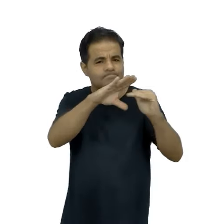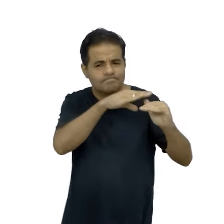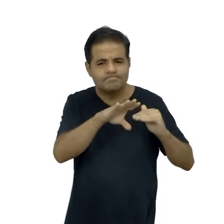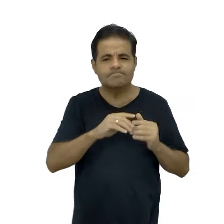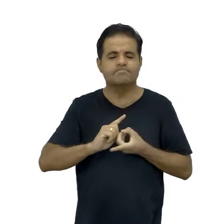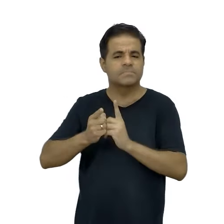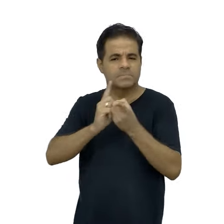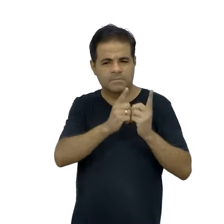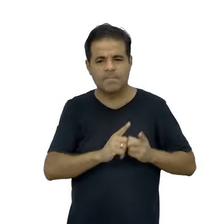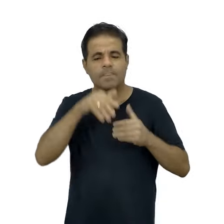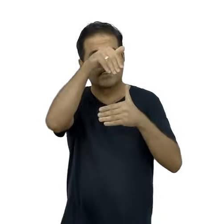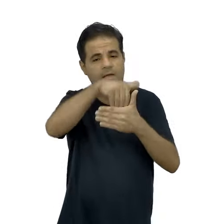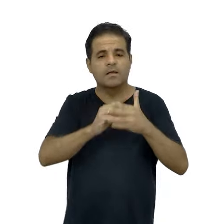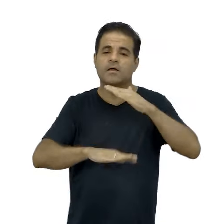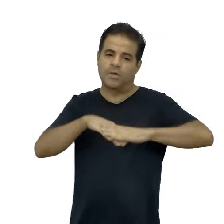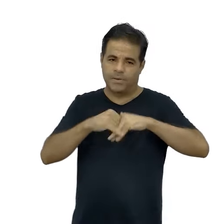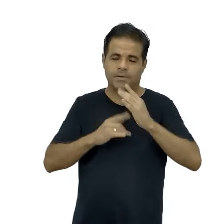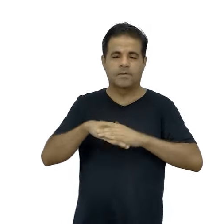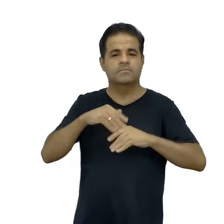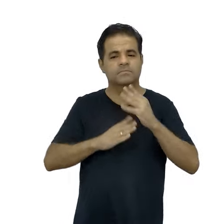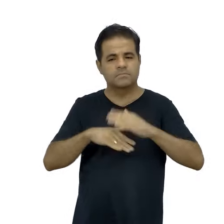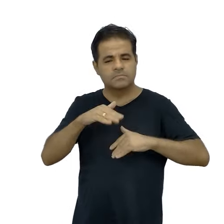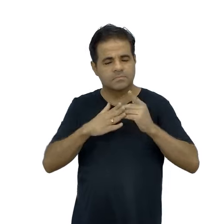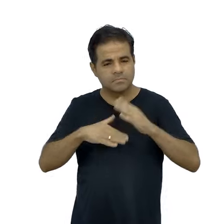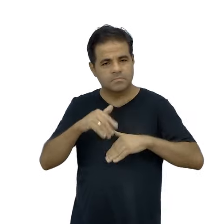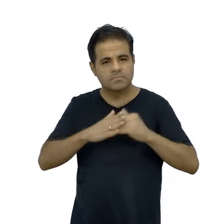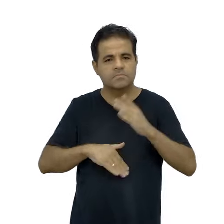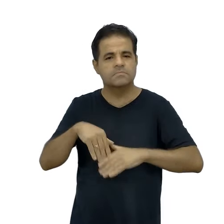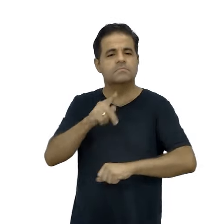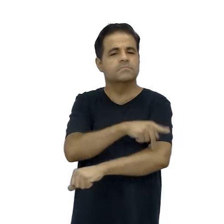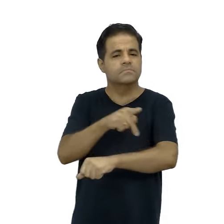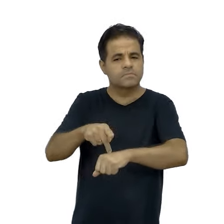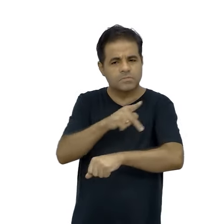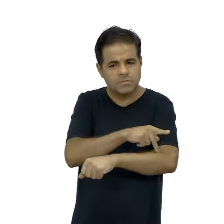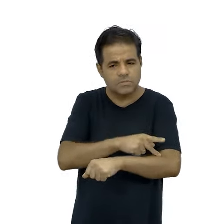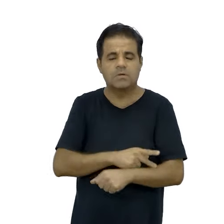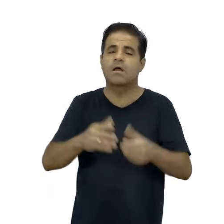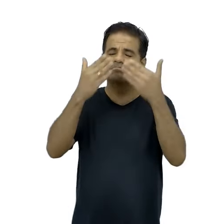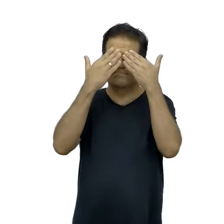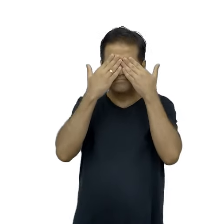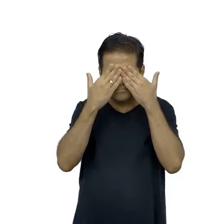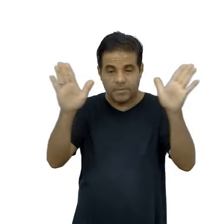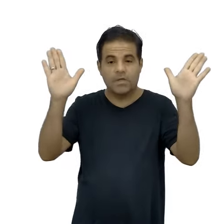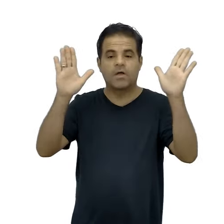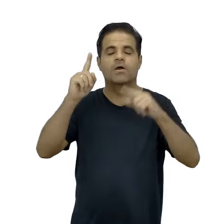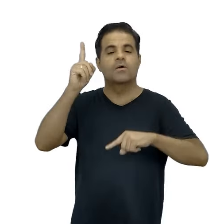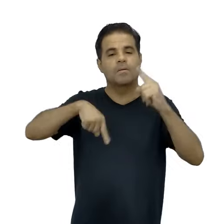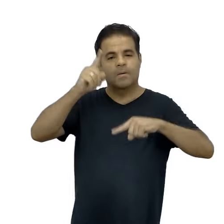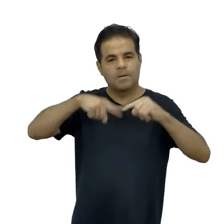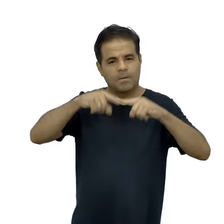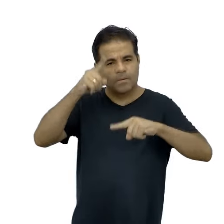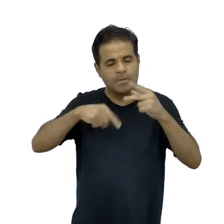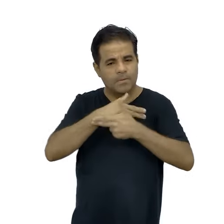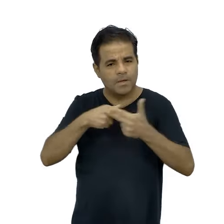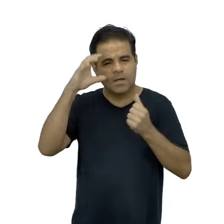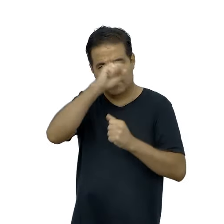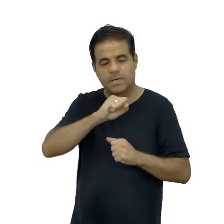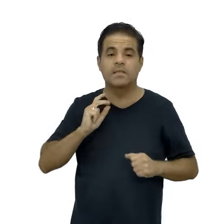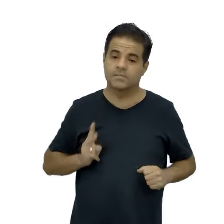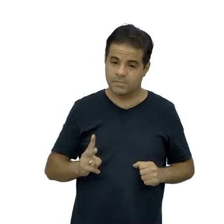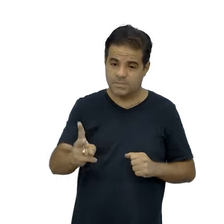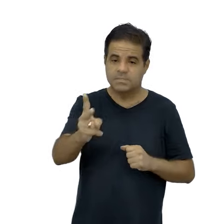didáticos dentro da sua prática pedagógica. Esse é o panorama do material Aprender Sempre que nós